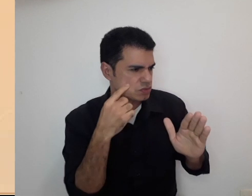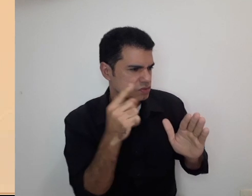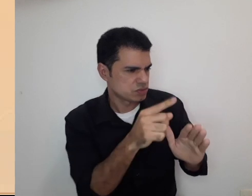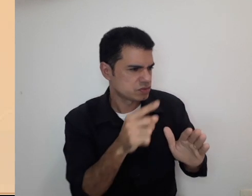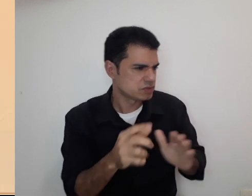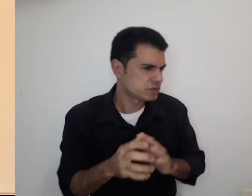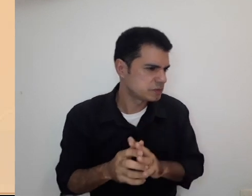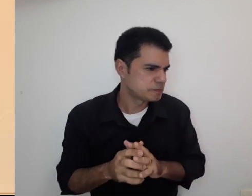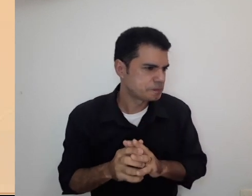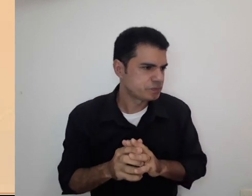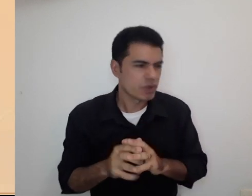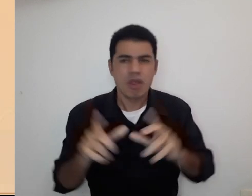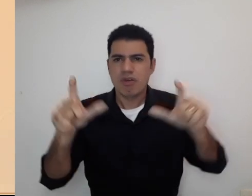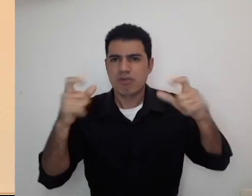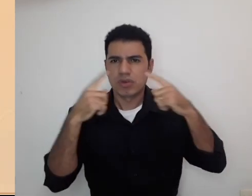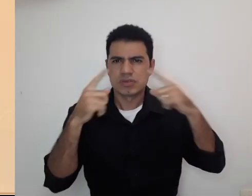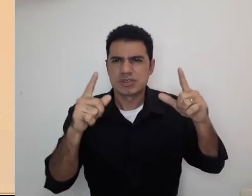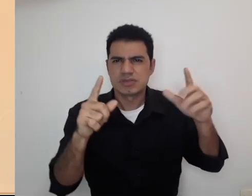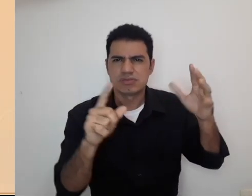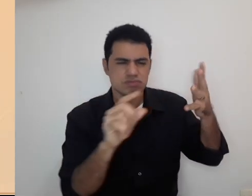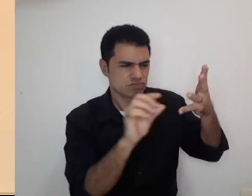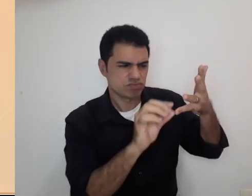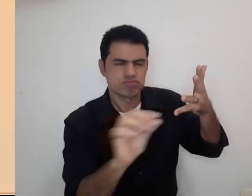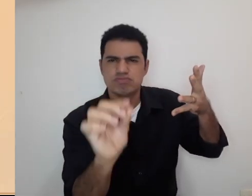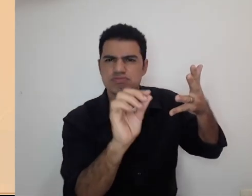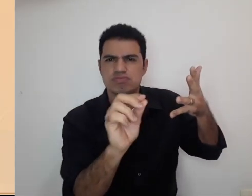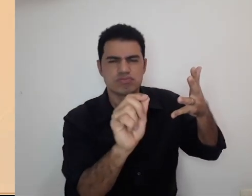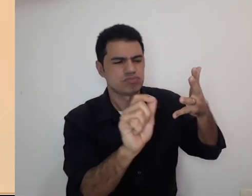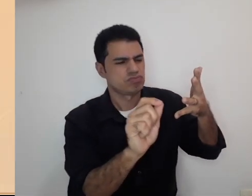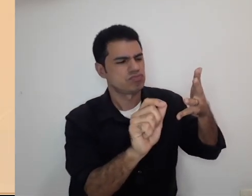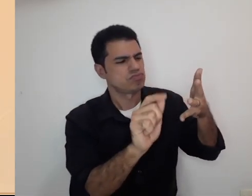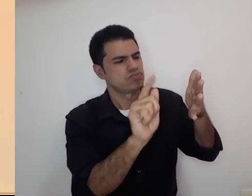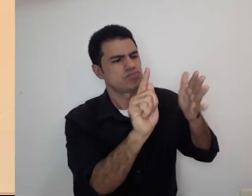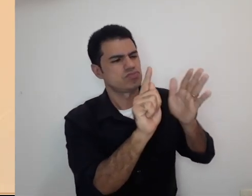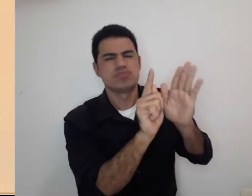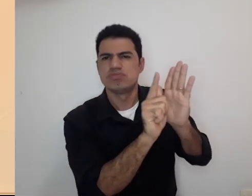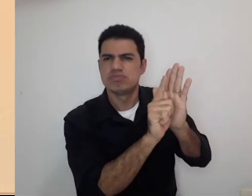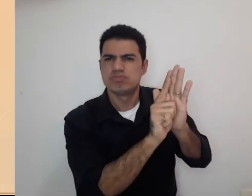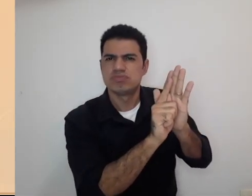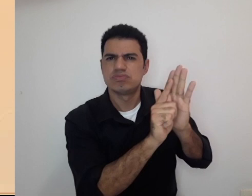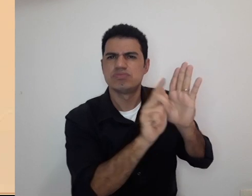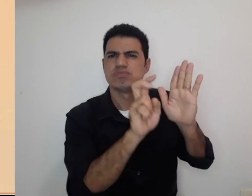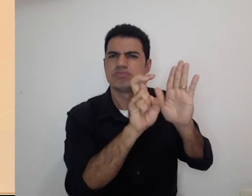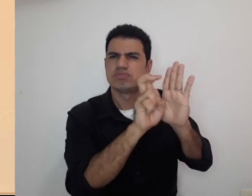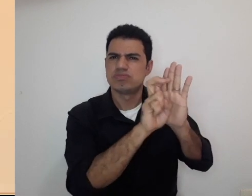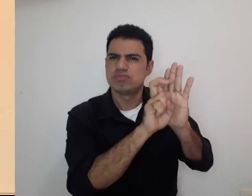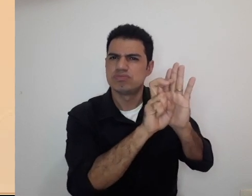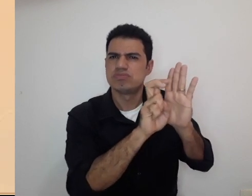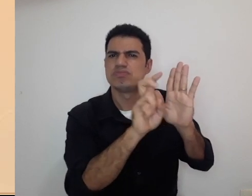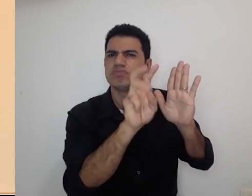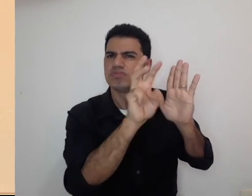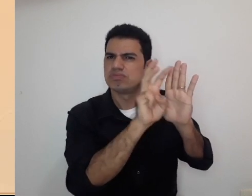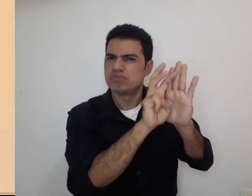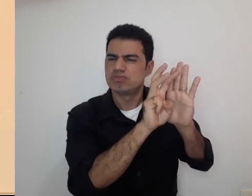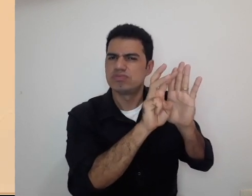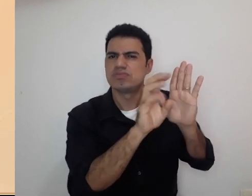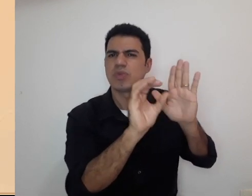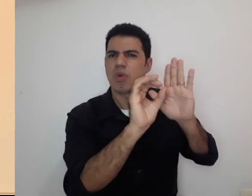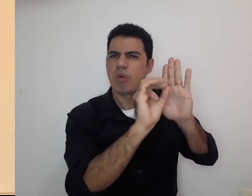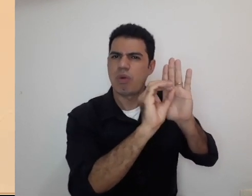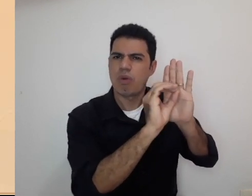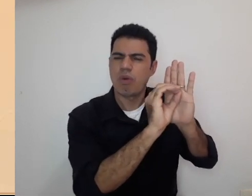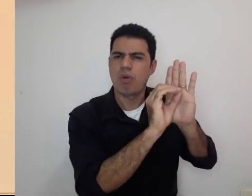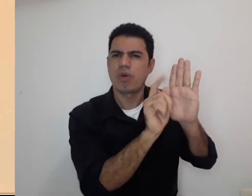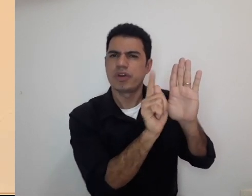Joanes, né, São João, Guido d'Arezzo deu nome às notas musicais que hoje usamos diariamente. Com